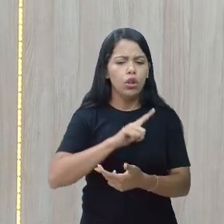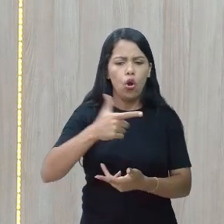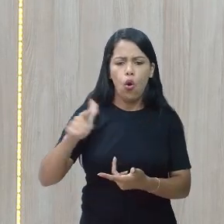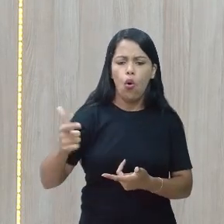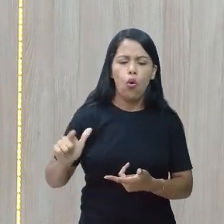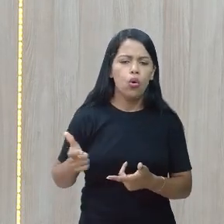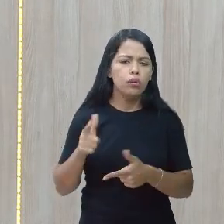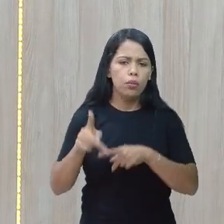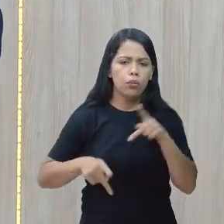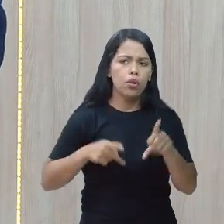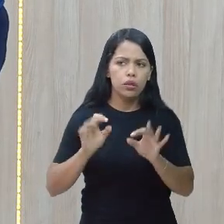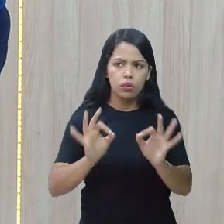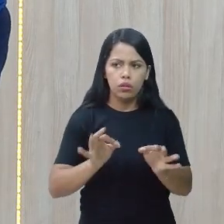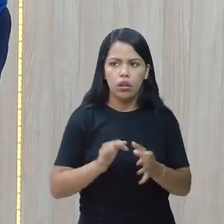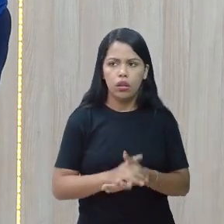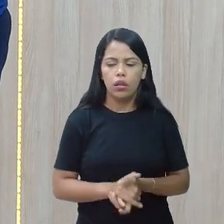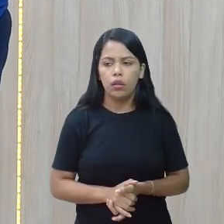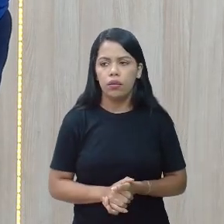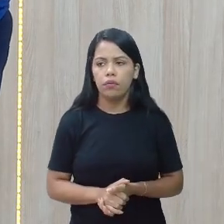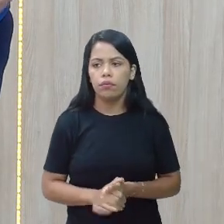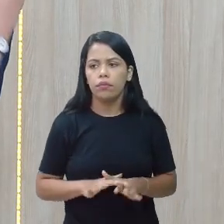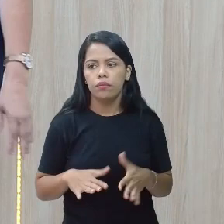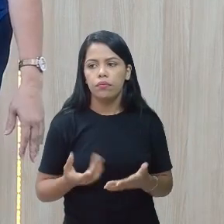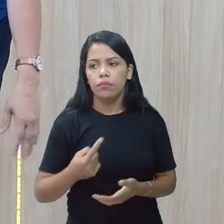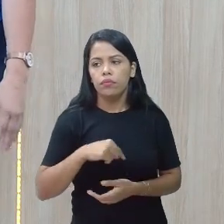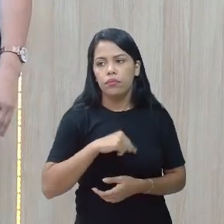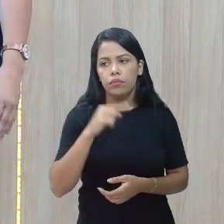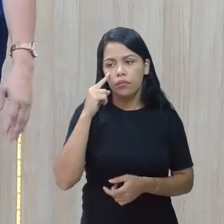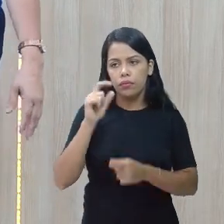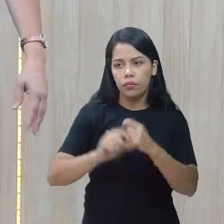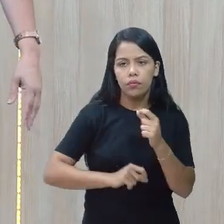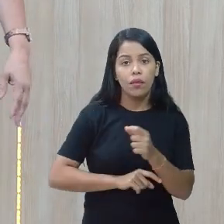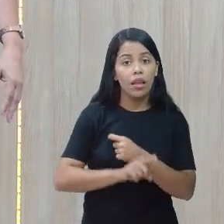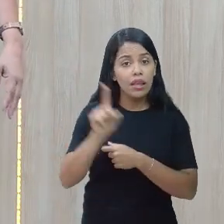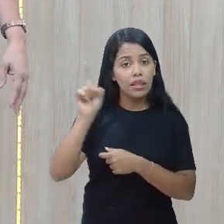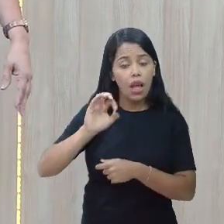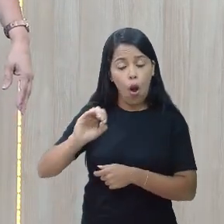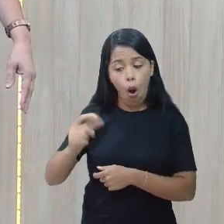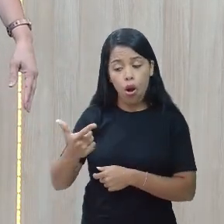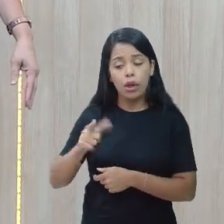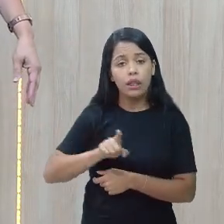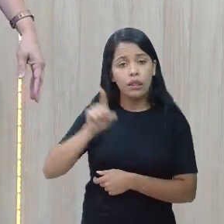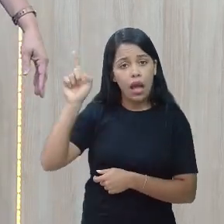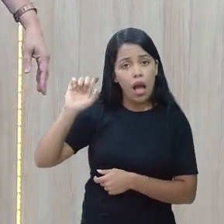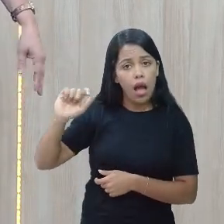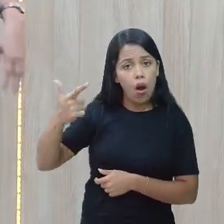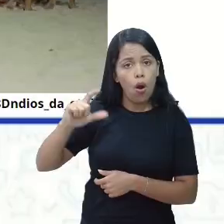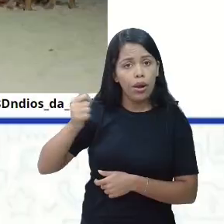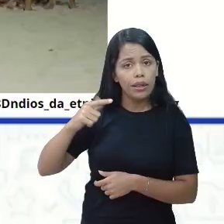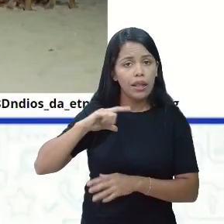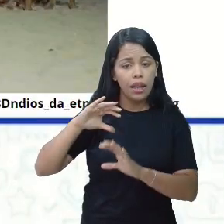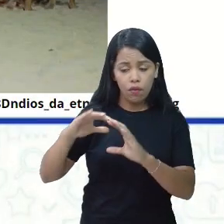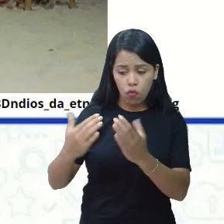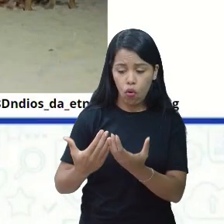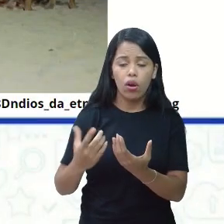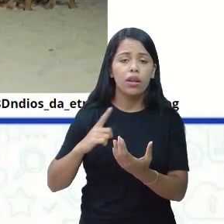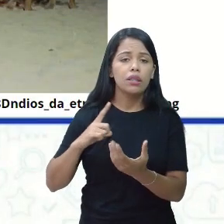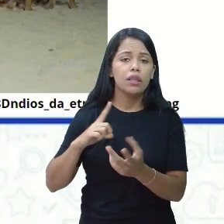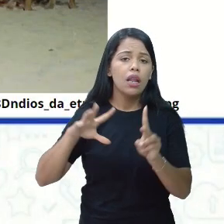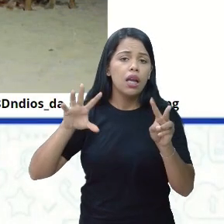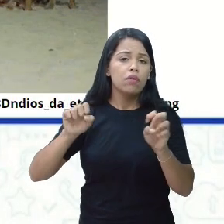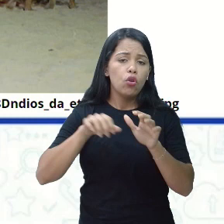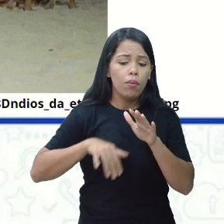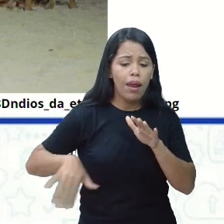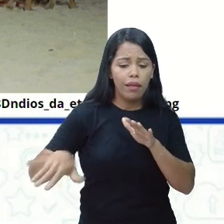povos. Ok? Bora lá. E a gente está vendo, né? Isso aqui foi em Olinda, num congresso que houve aí sobre a questão da